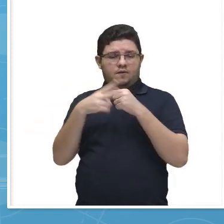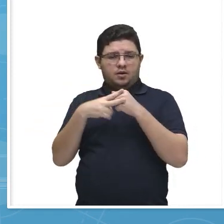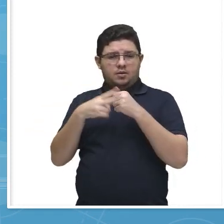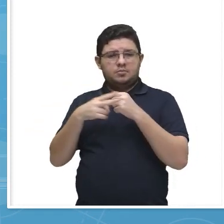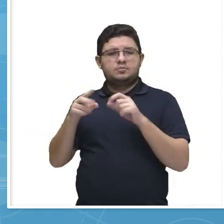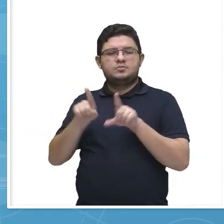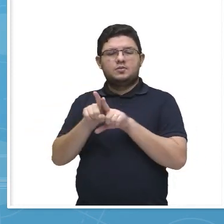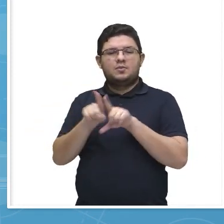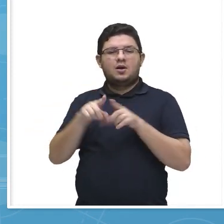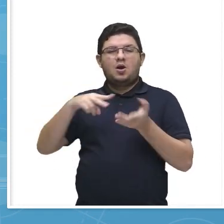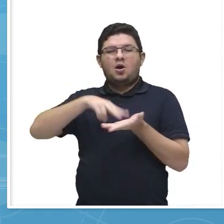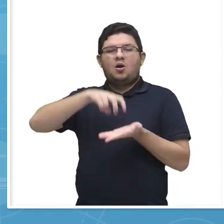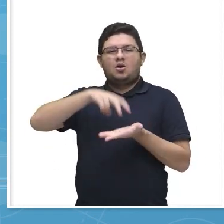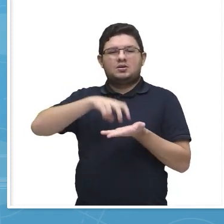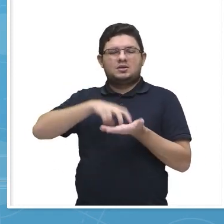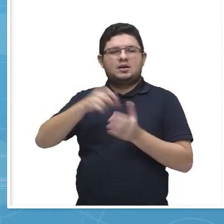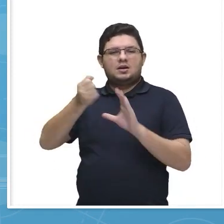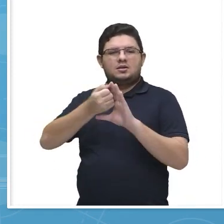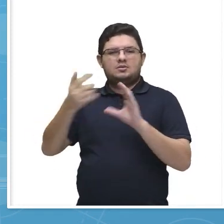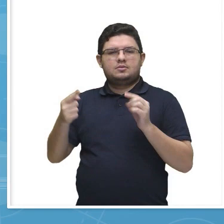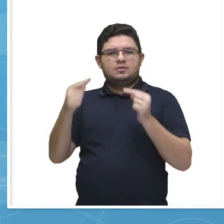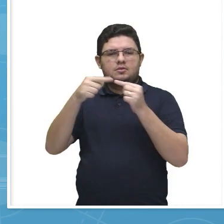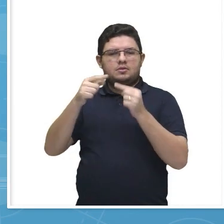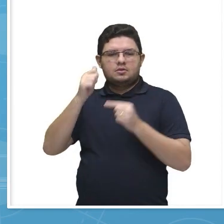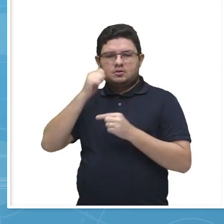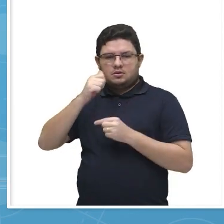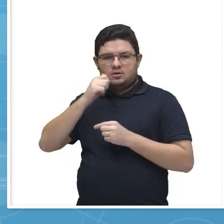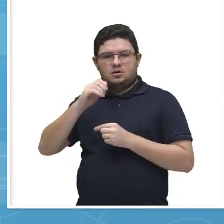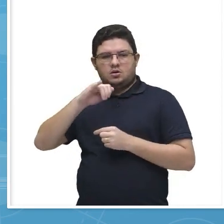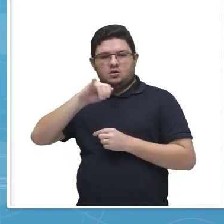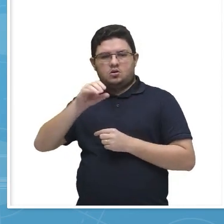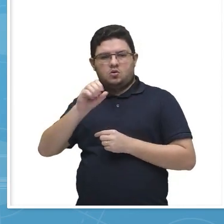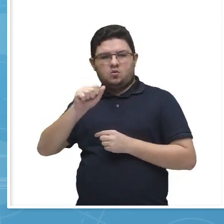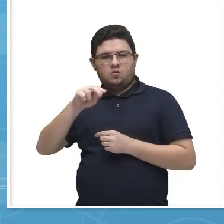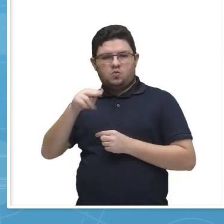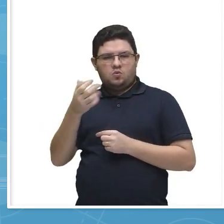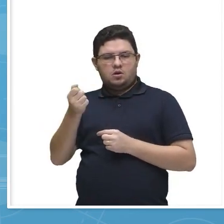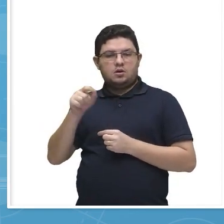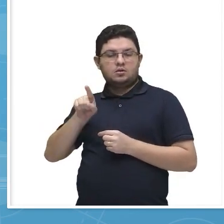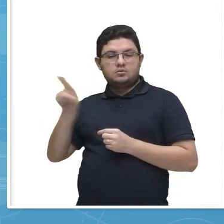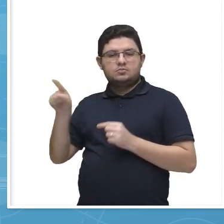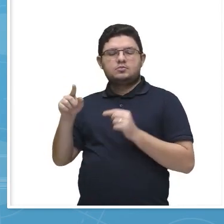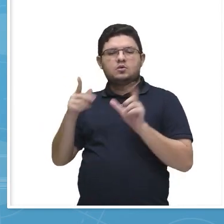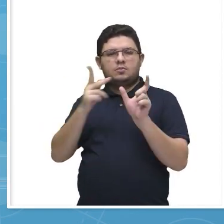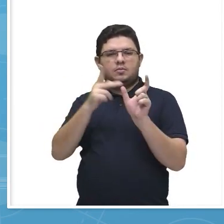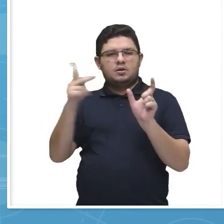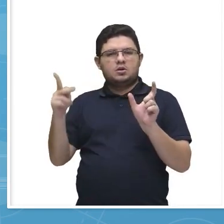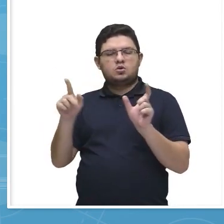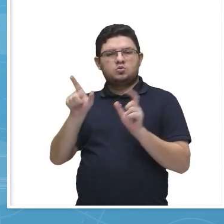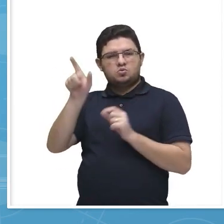a Joana. É um predicativo do sujeito, então predicado verbo nominal.